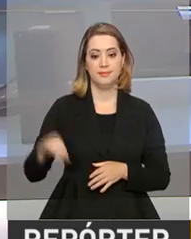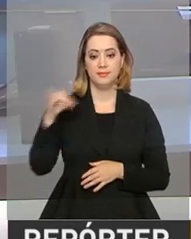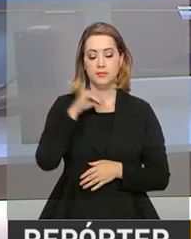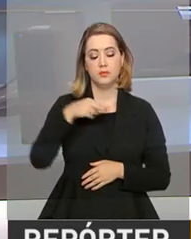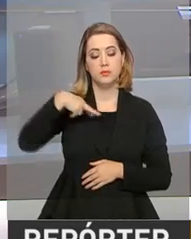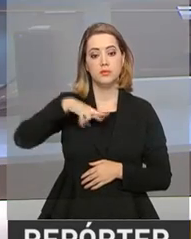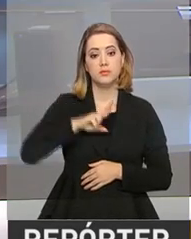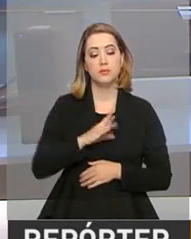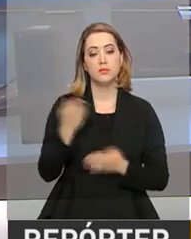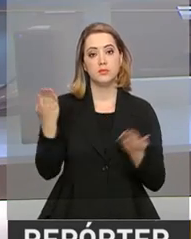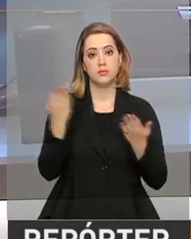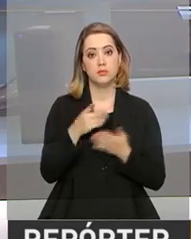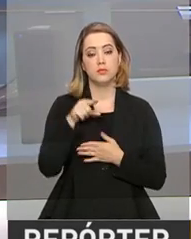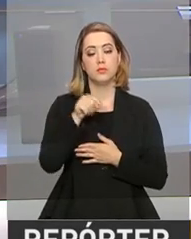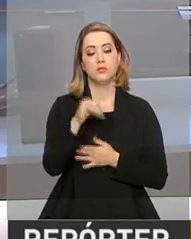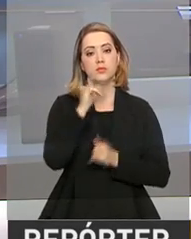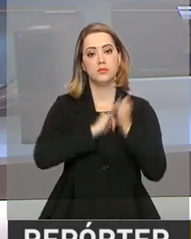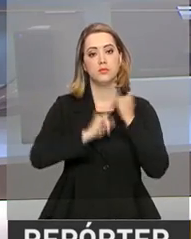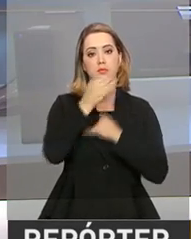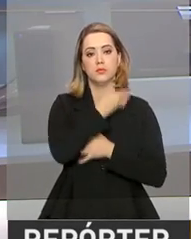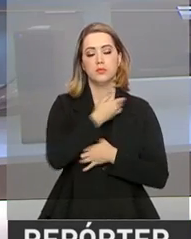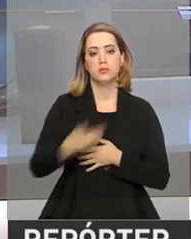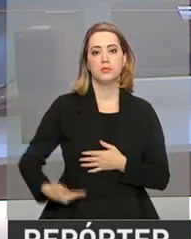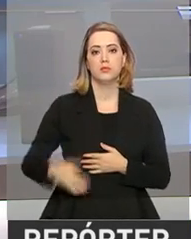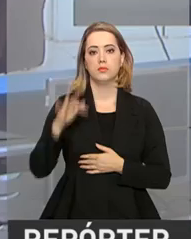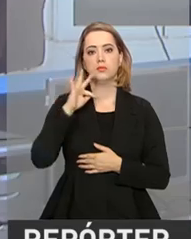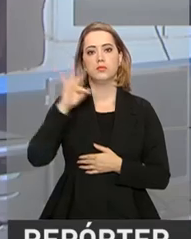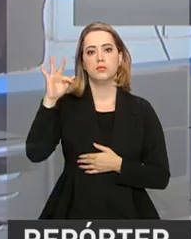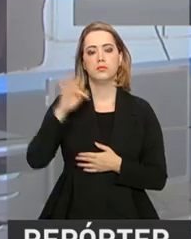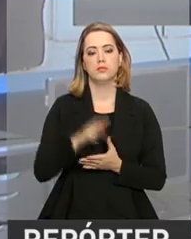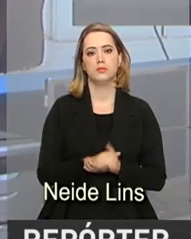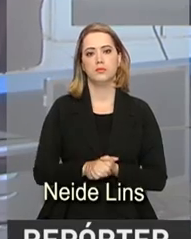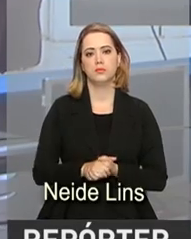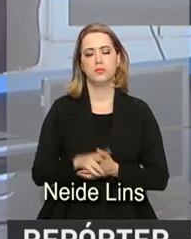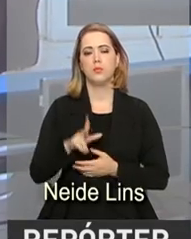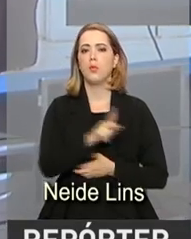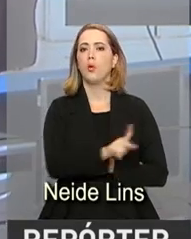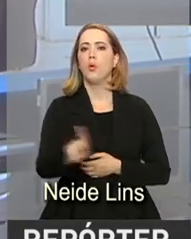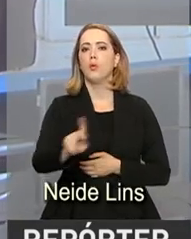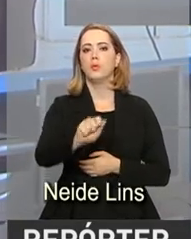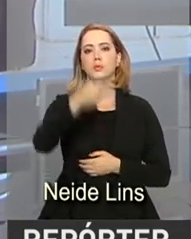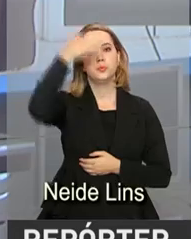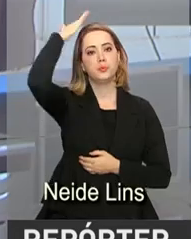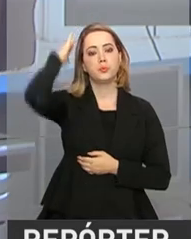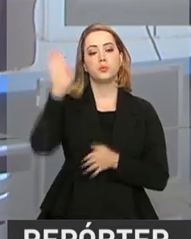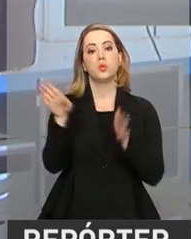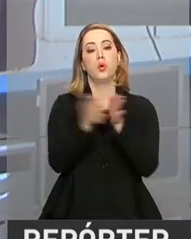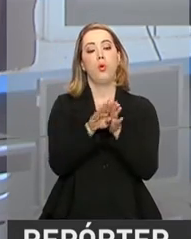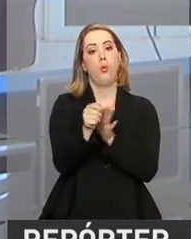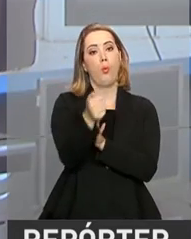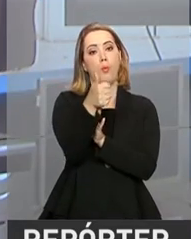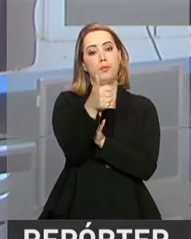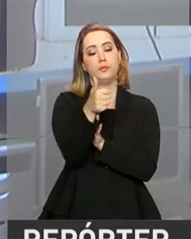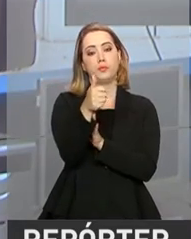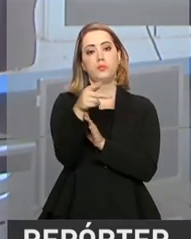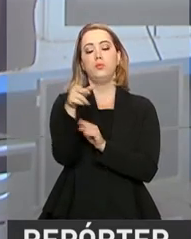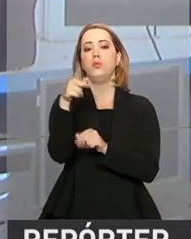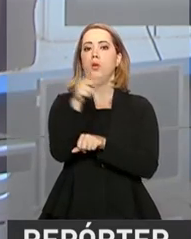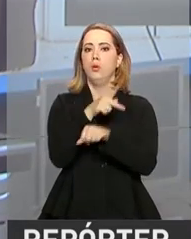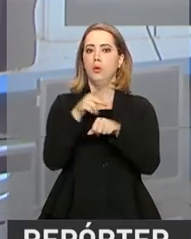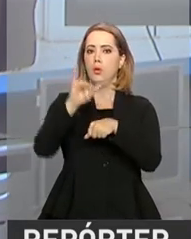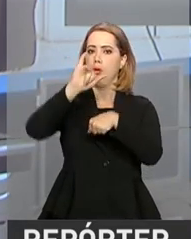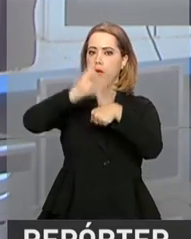Olá, o repórter NBR está de volta com as notícias do governo federal. O presidente Michel Temer chega daqui a pouco à Assunção, no Paraguai,